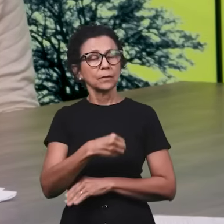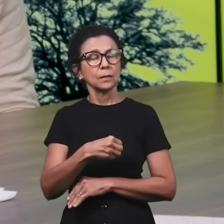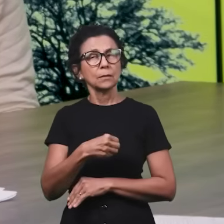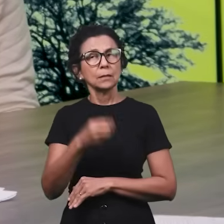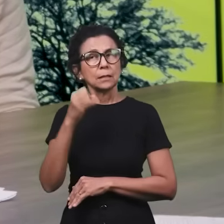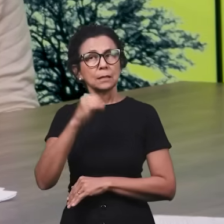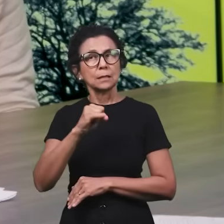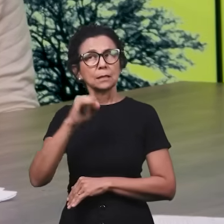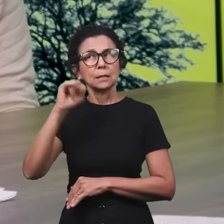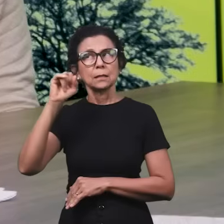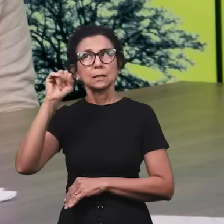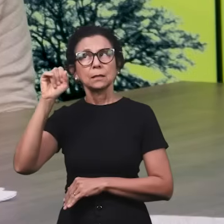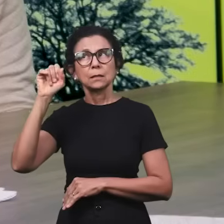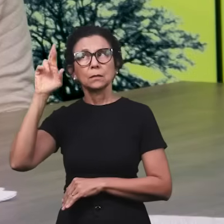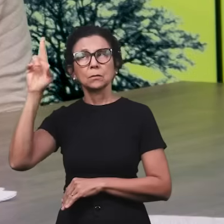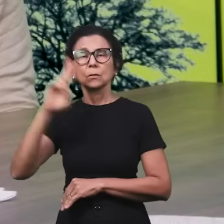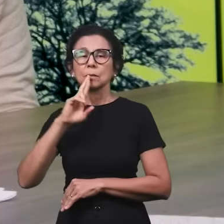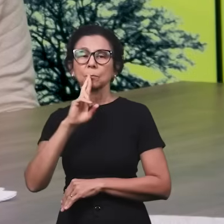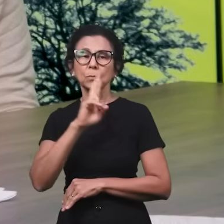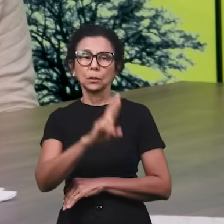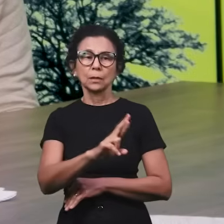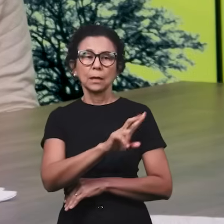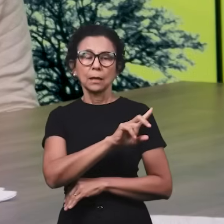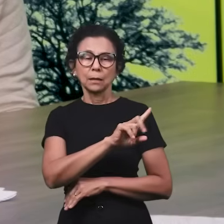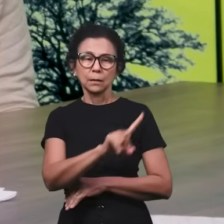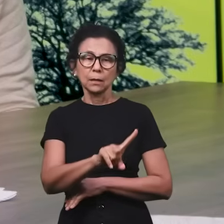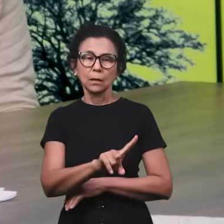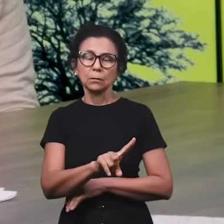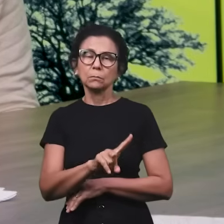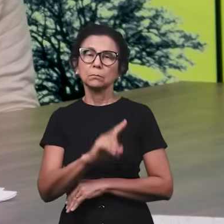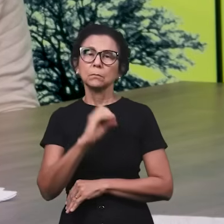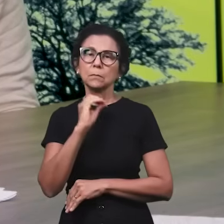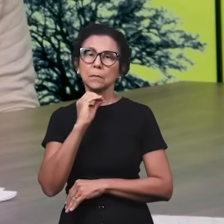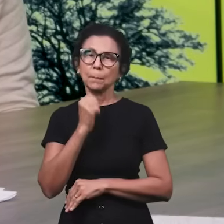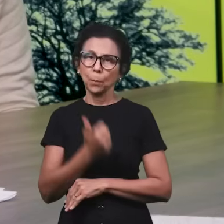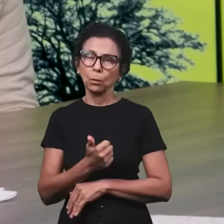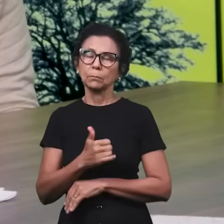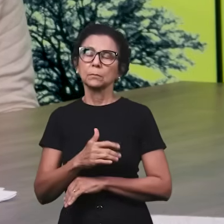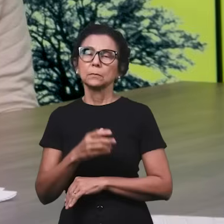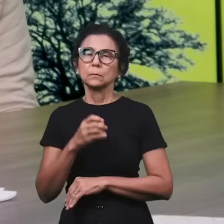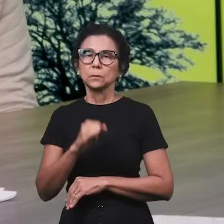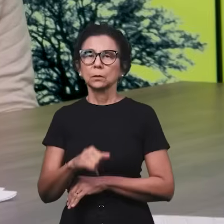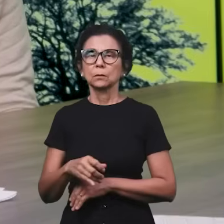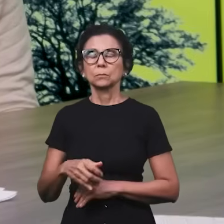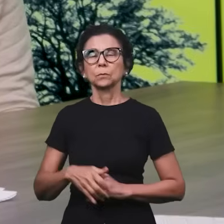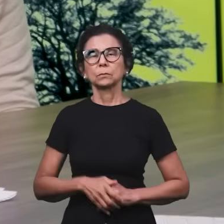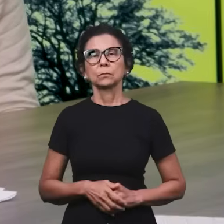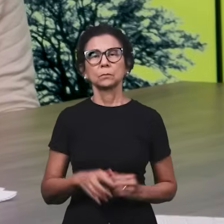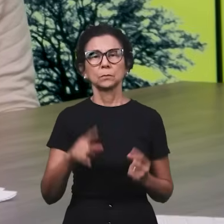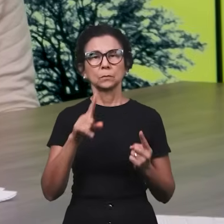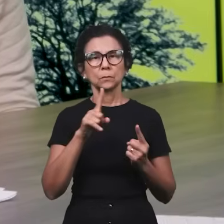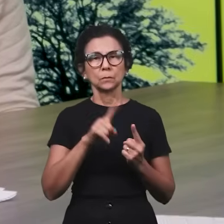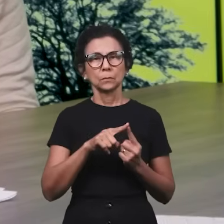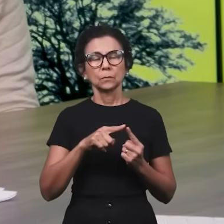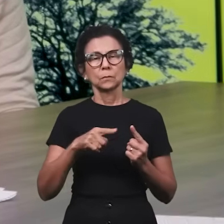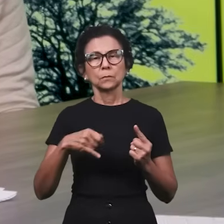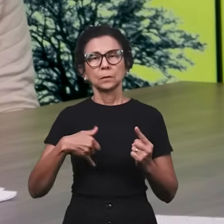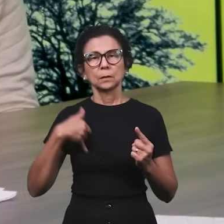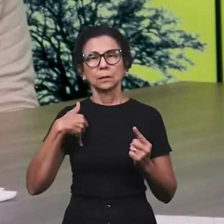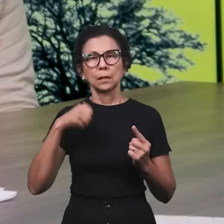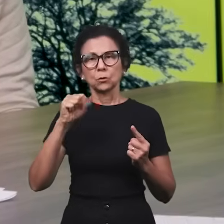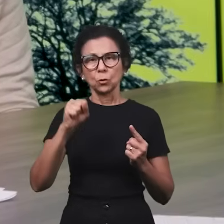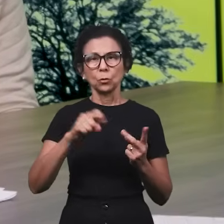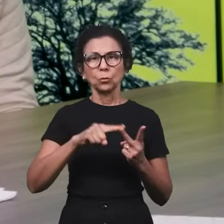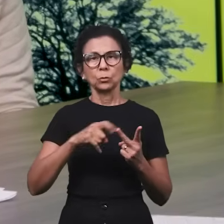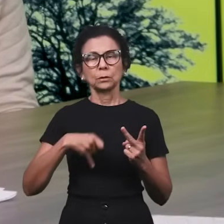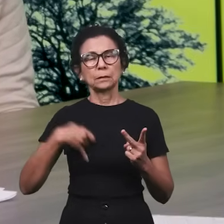que o não do Senhor é uma obediência e uma coisa boa dentro da vida deles. Então, tanto o Mateus, que tem 15 anos, quanto o